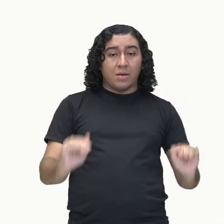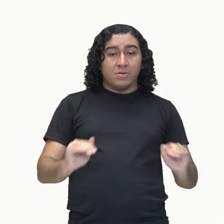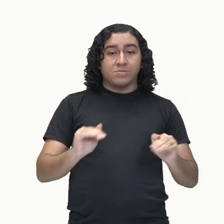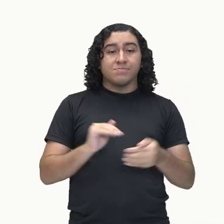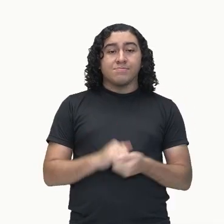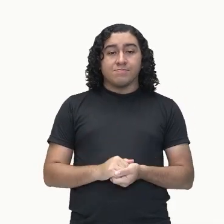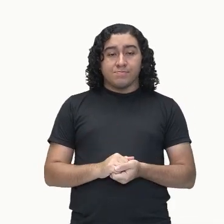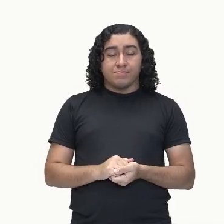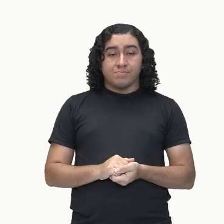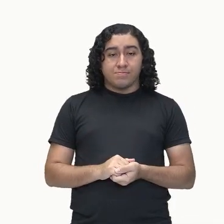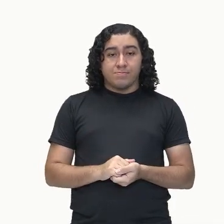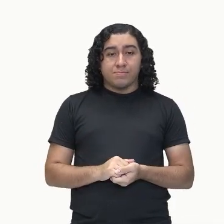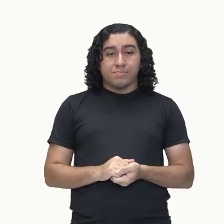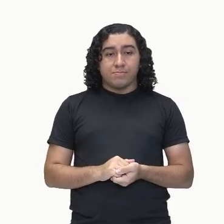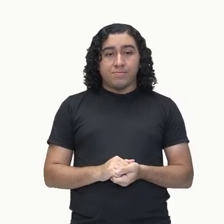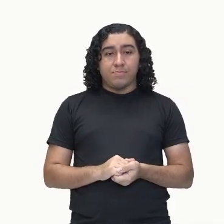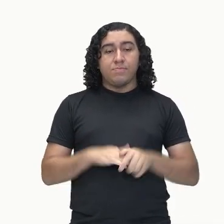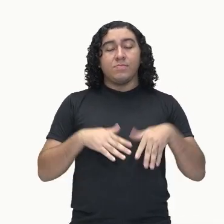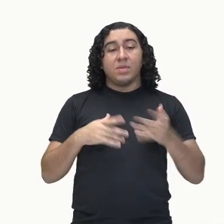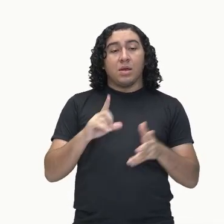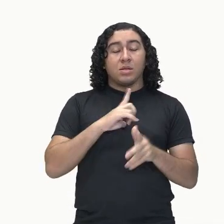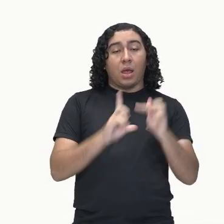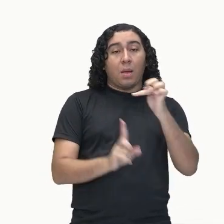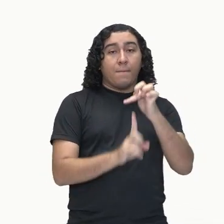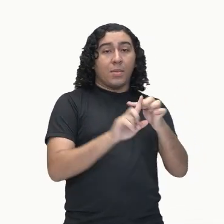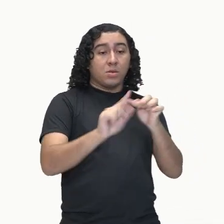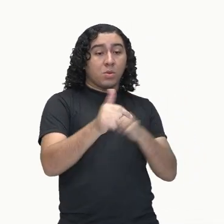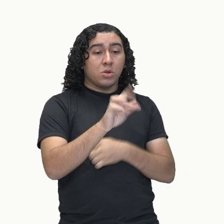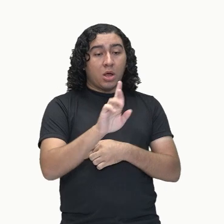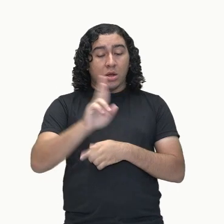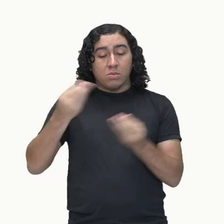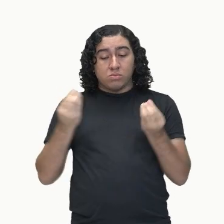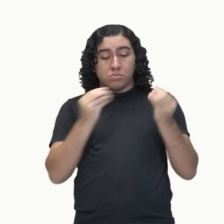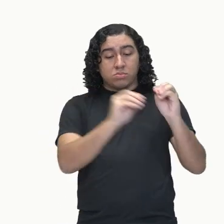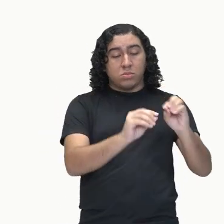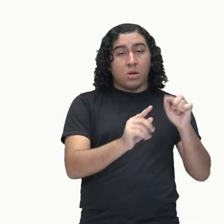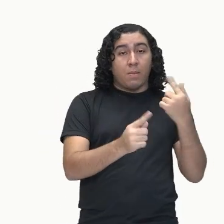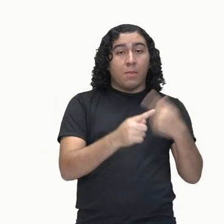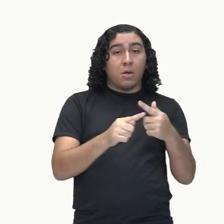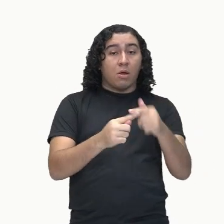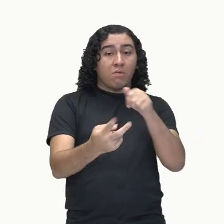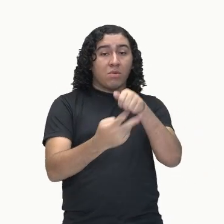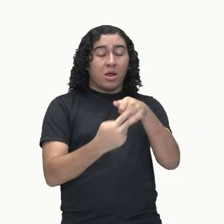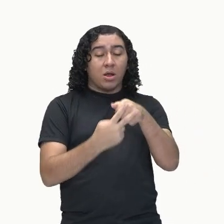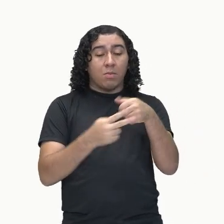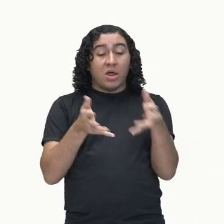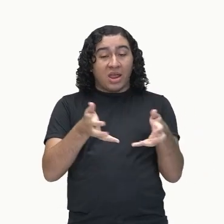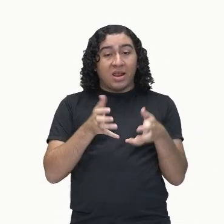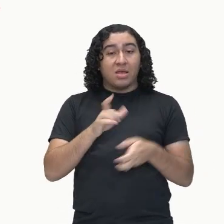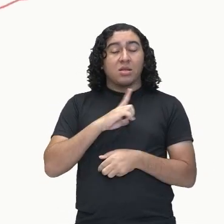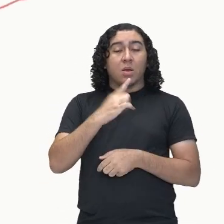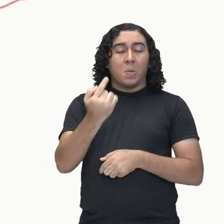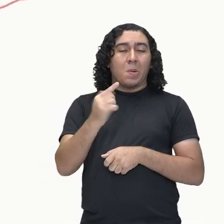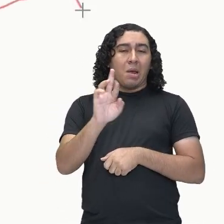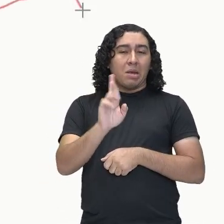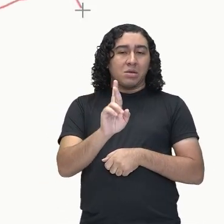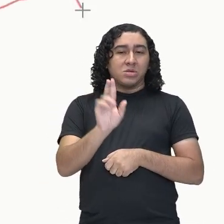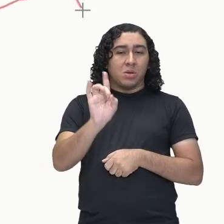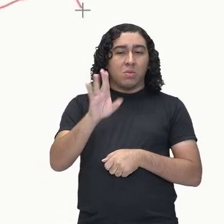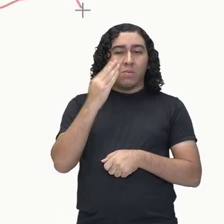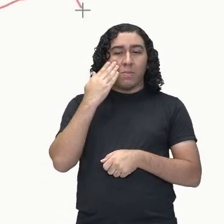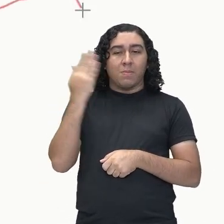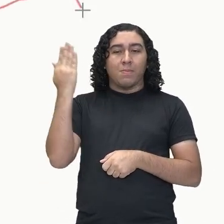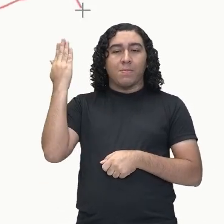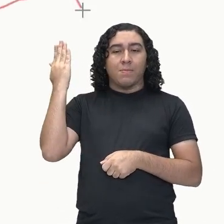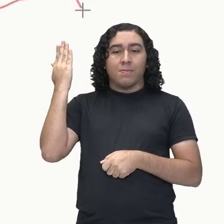né então Aqui nós temos o acréscimo de outro erro porque o verbo querer tem um R ó queer